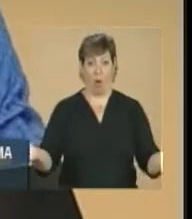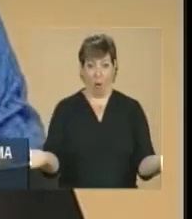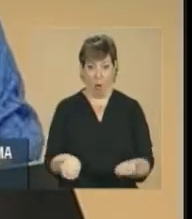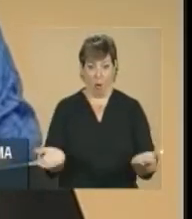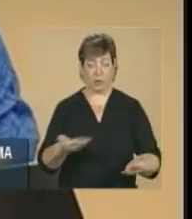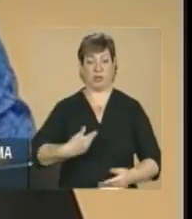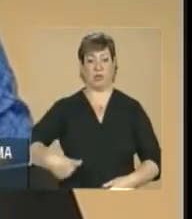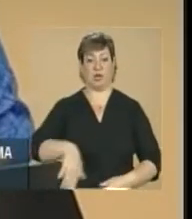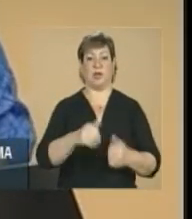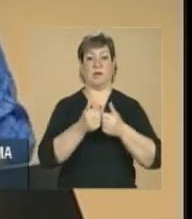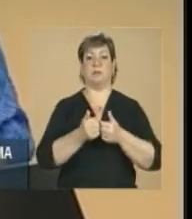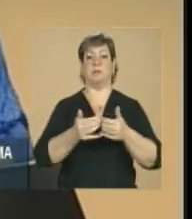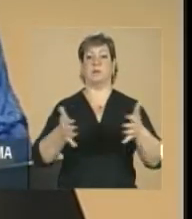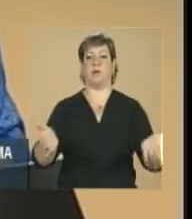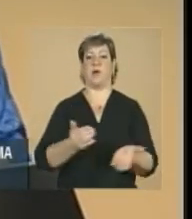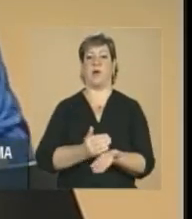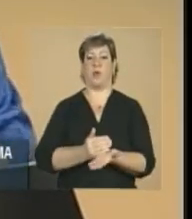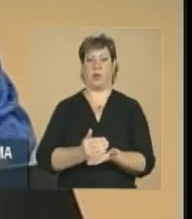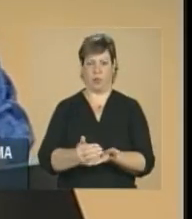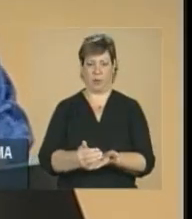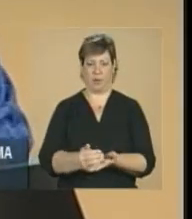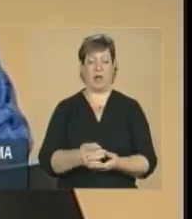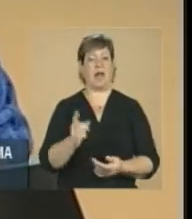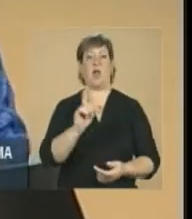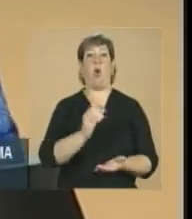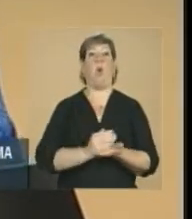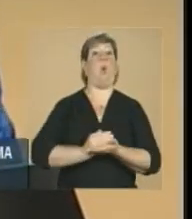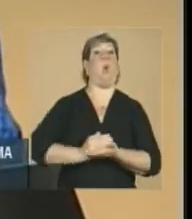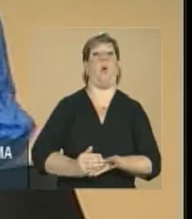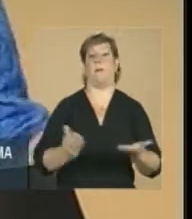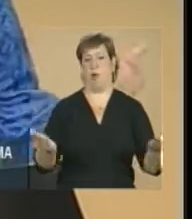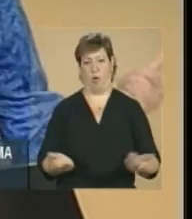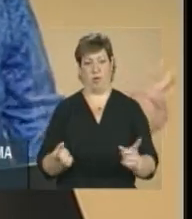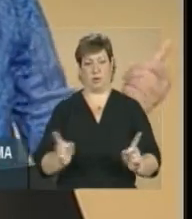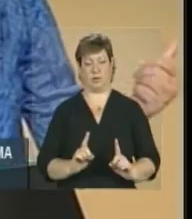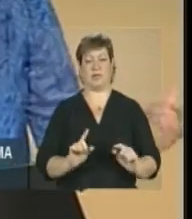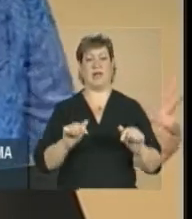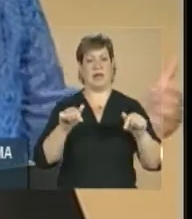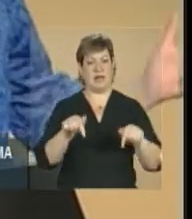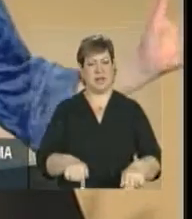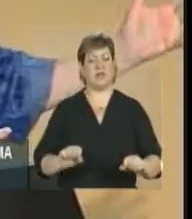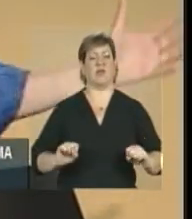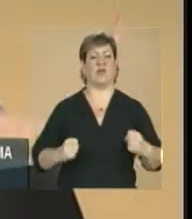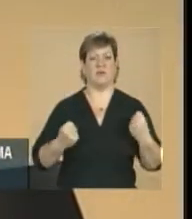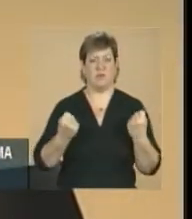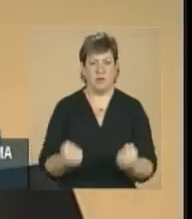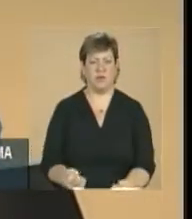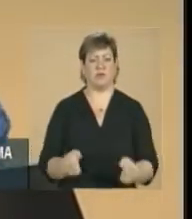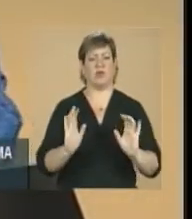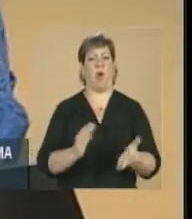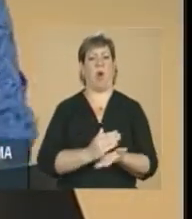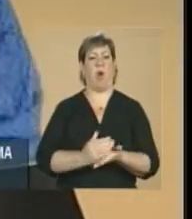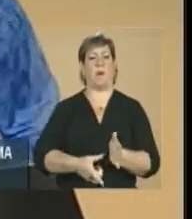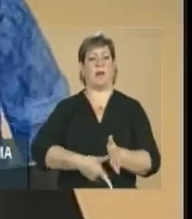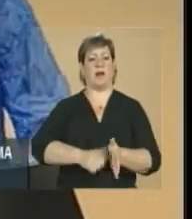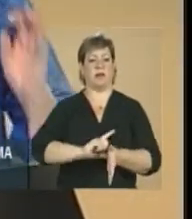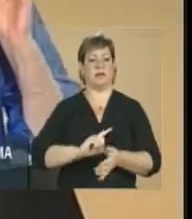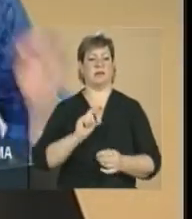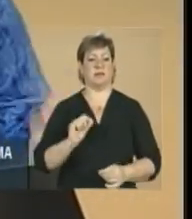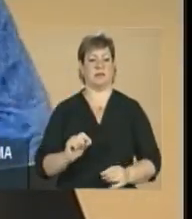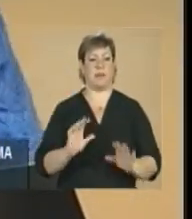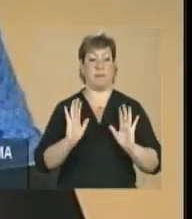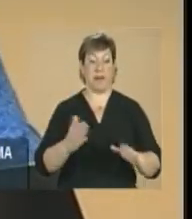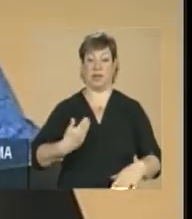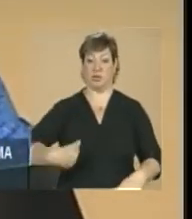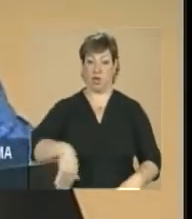abrimos, não que começou hoje, esse é um esforço que começou antes para desaguar aqui, mas